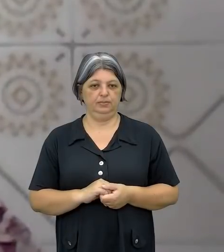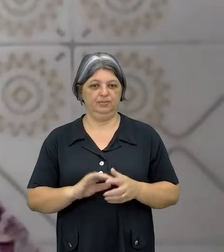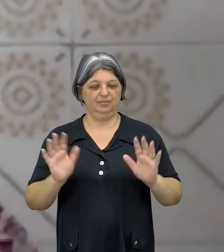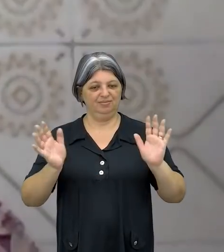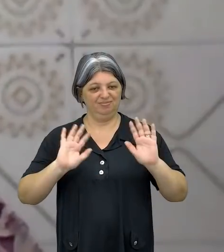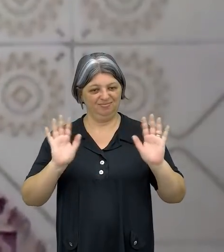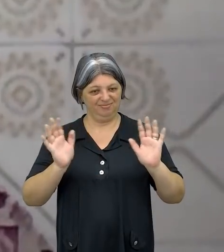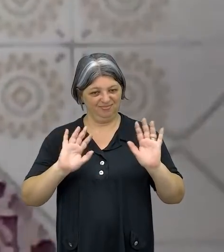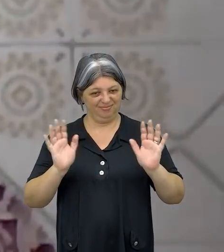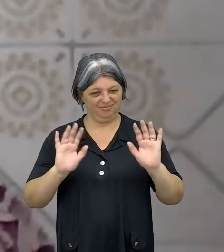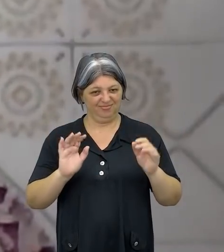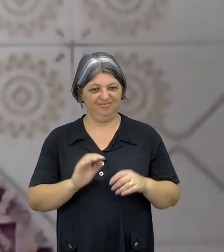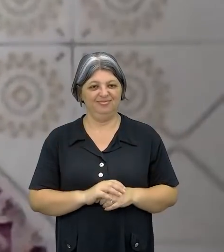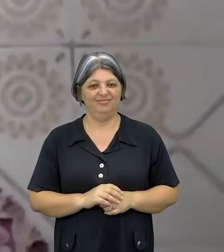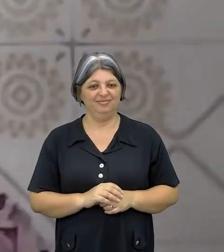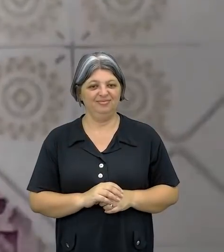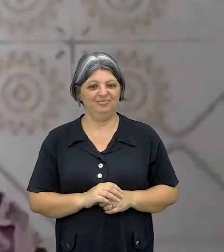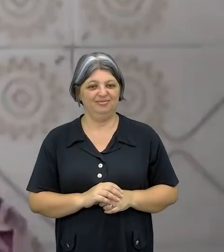Olá,